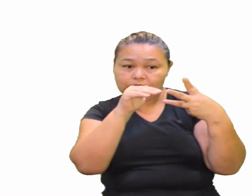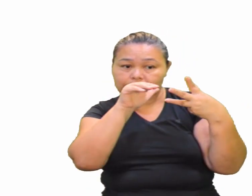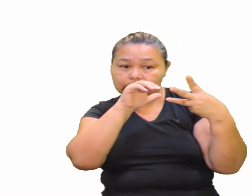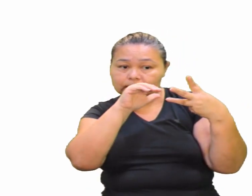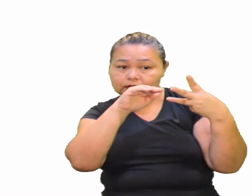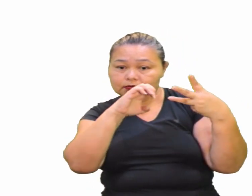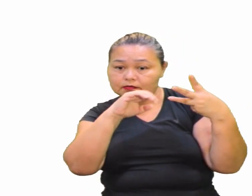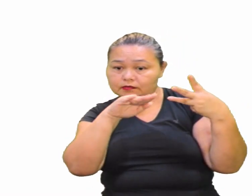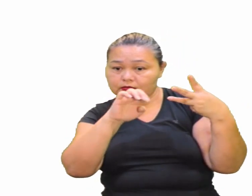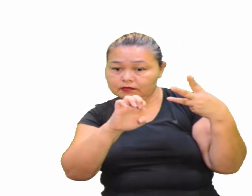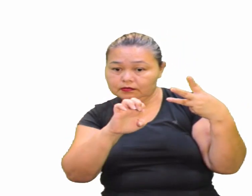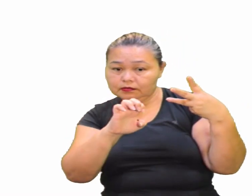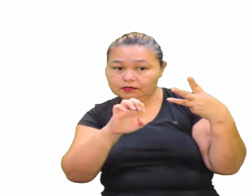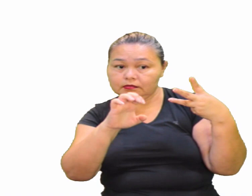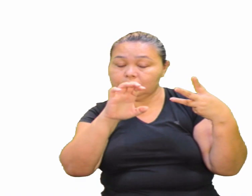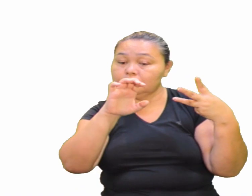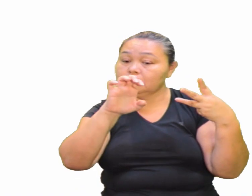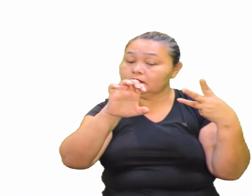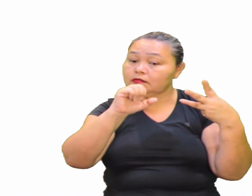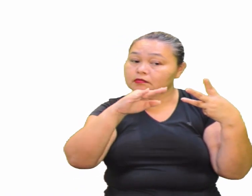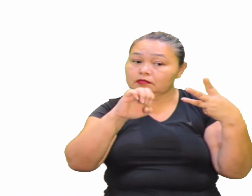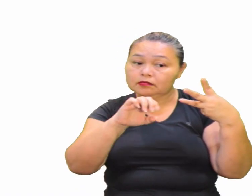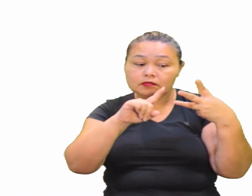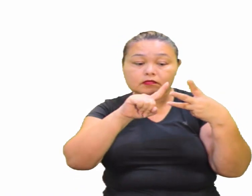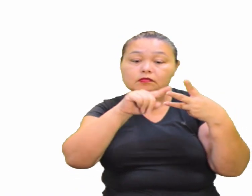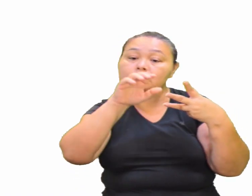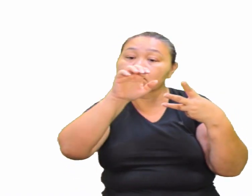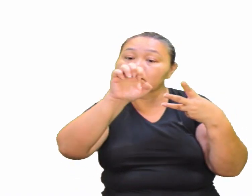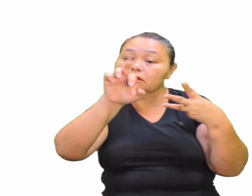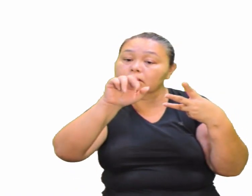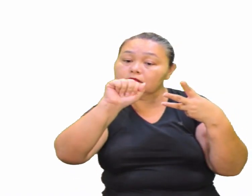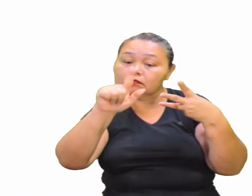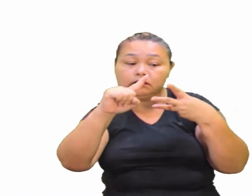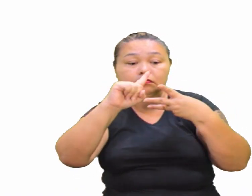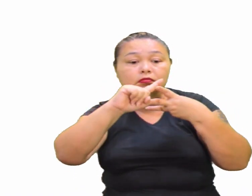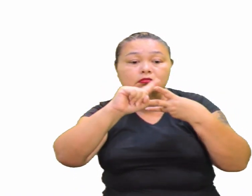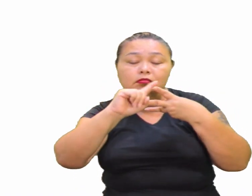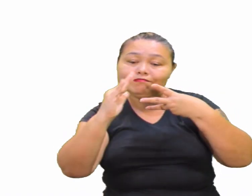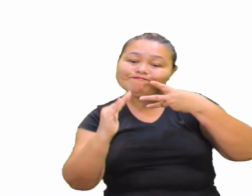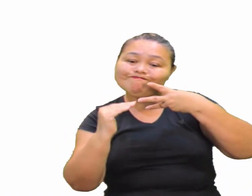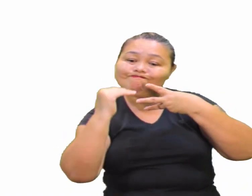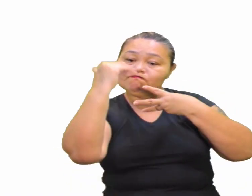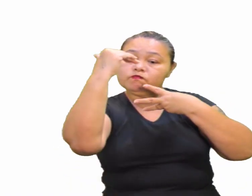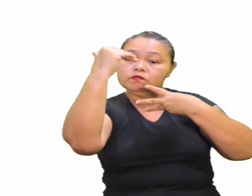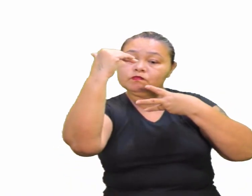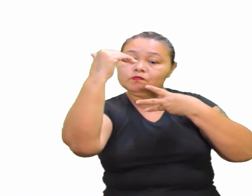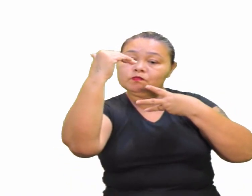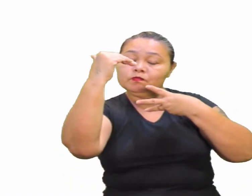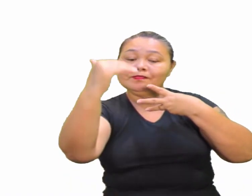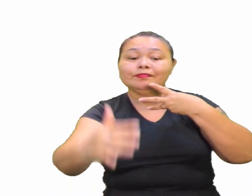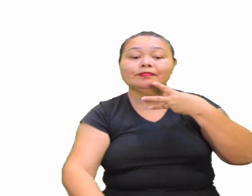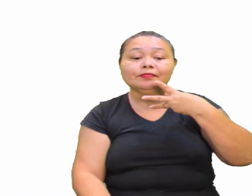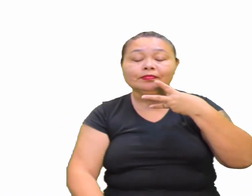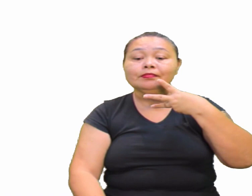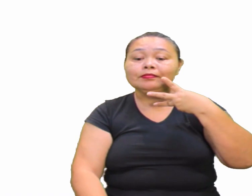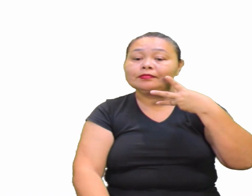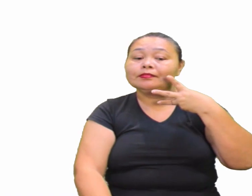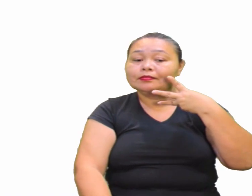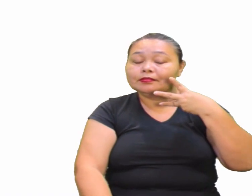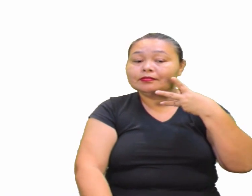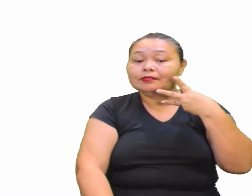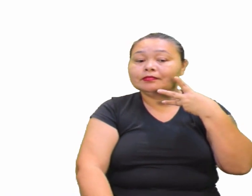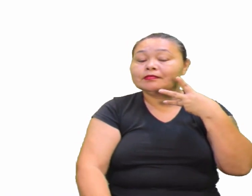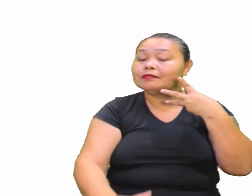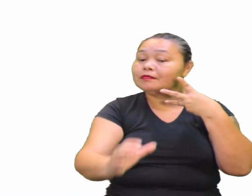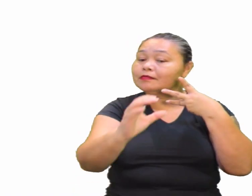exese, ou excese, a seral e a fase de clímax. Olha, né? Então é o que